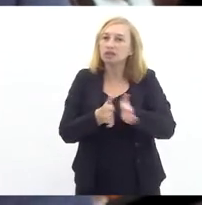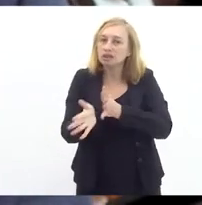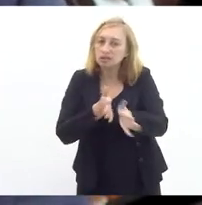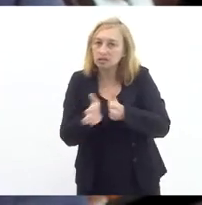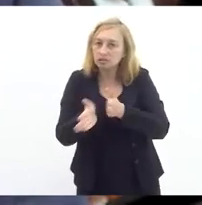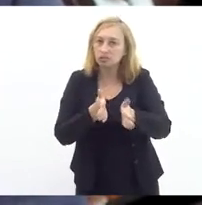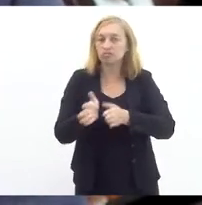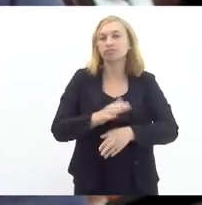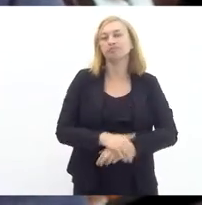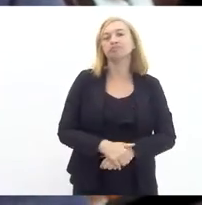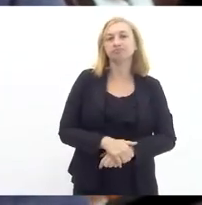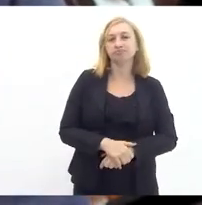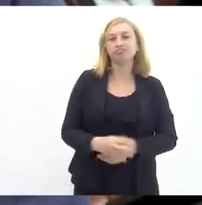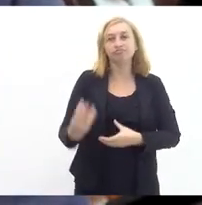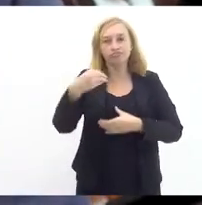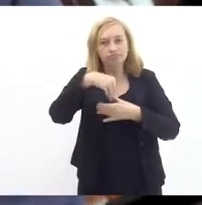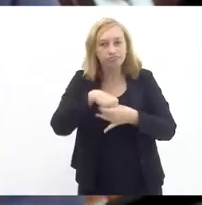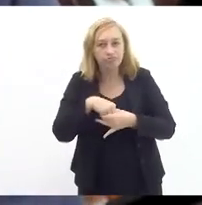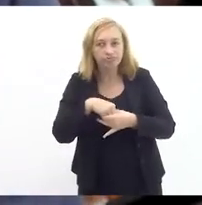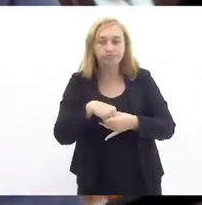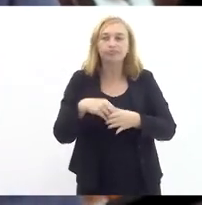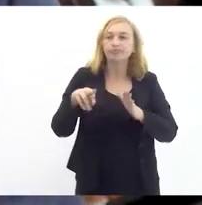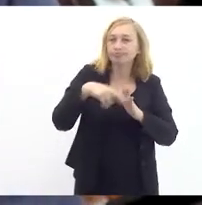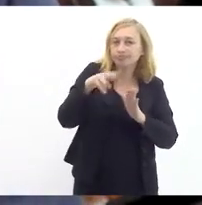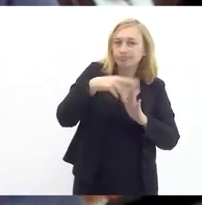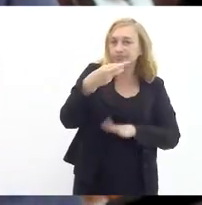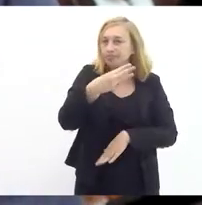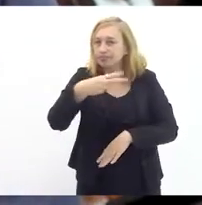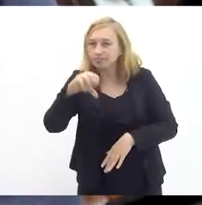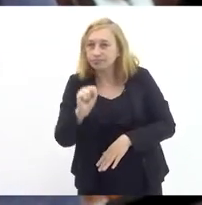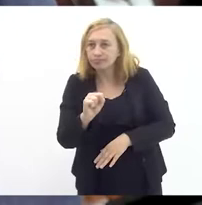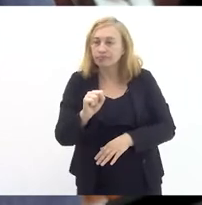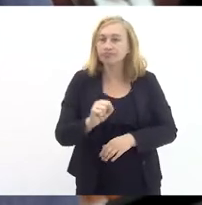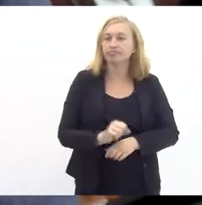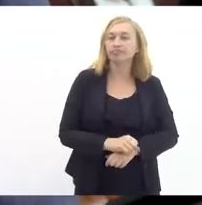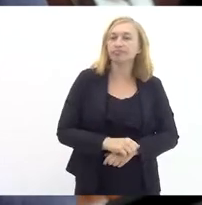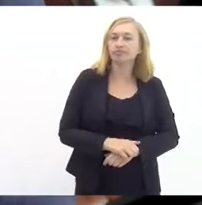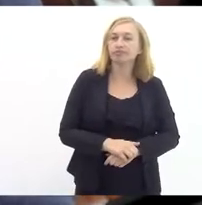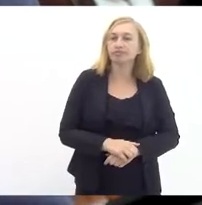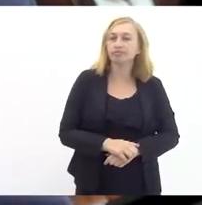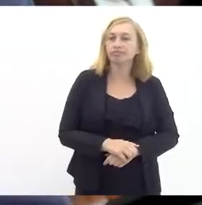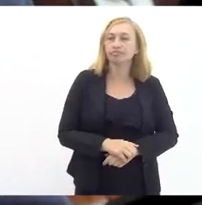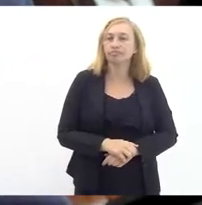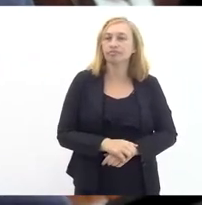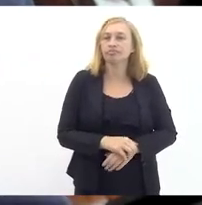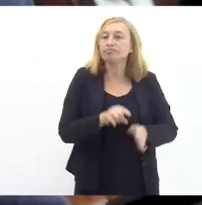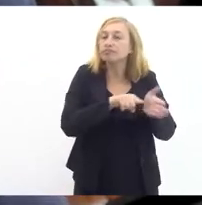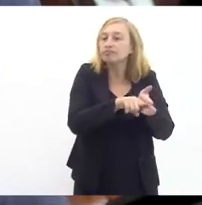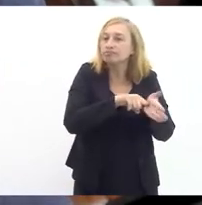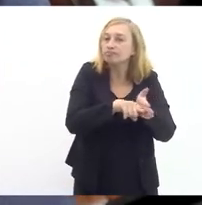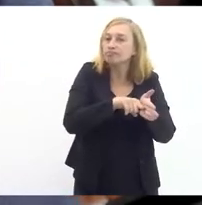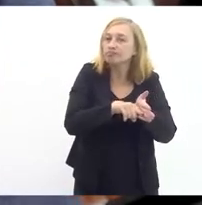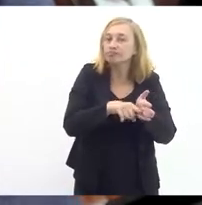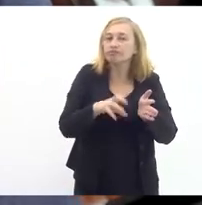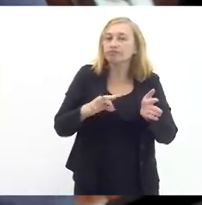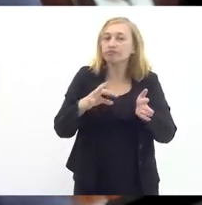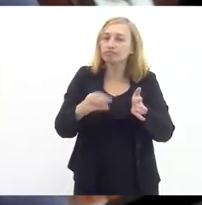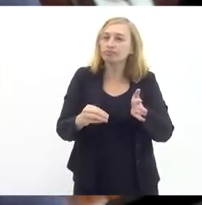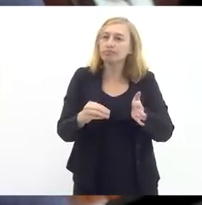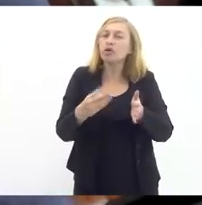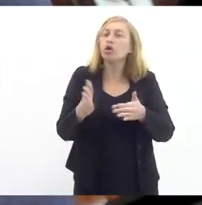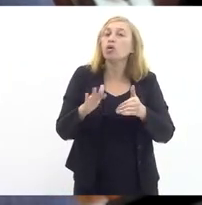acessibilidade. Dentro do âmbito dessa resolução 38, determinamos as regras e a forma de fiscalização disso,